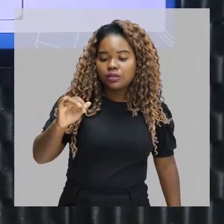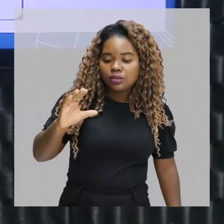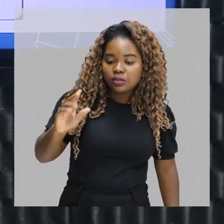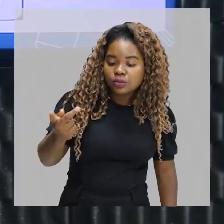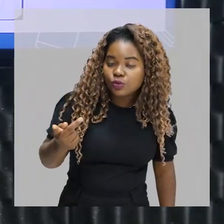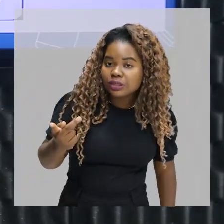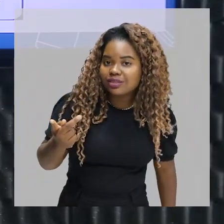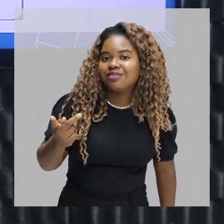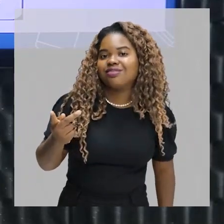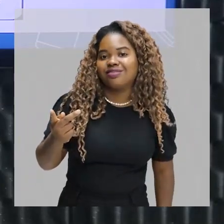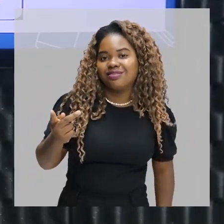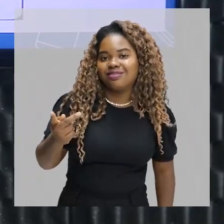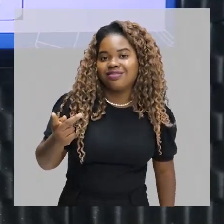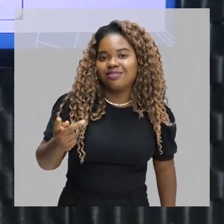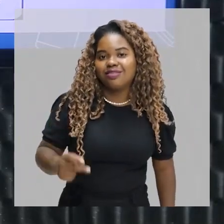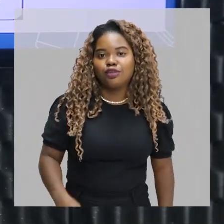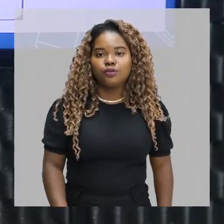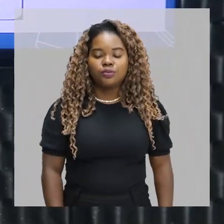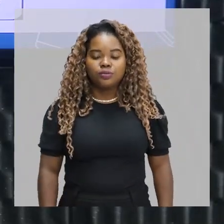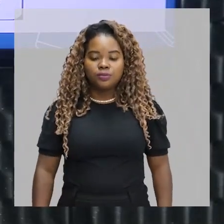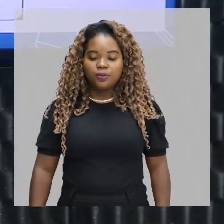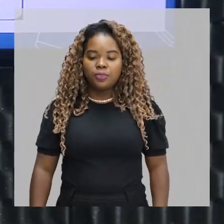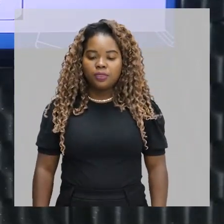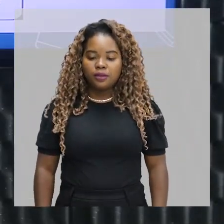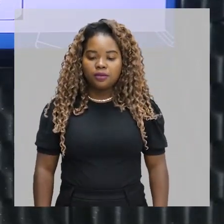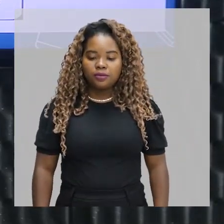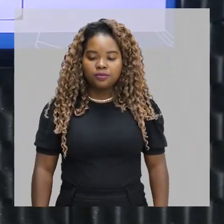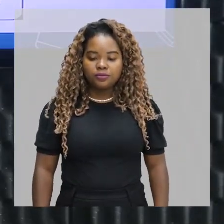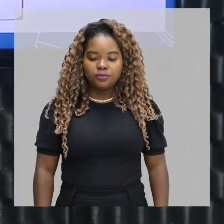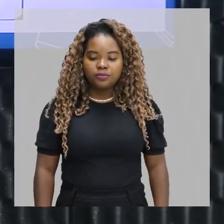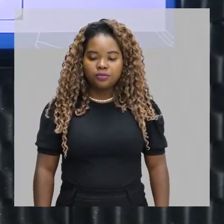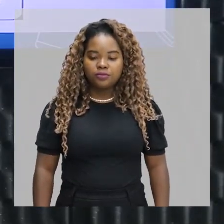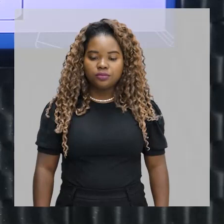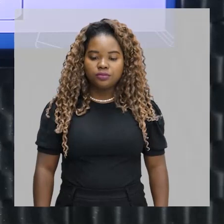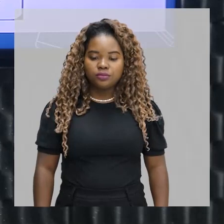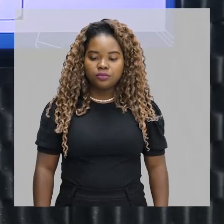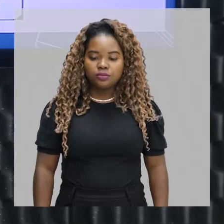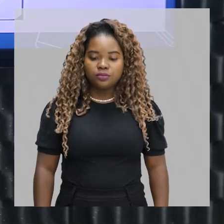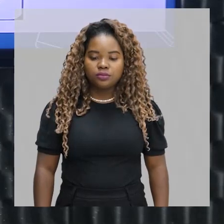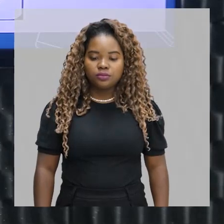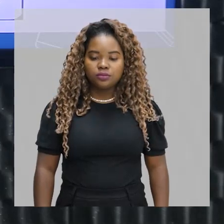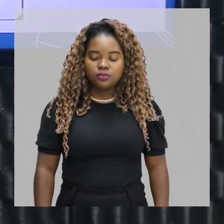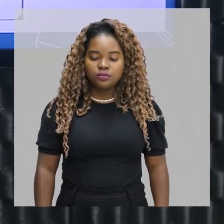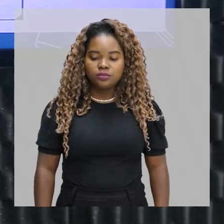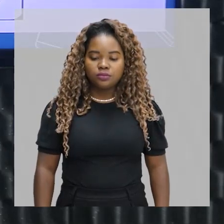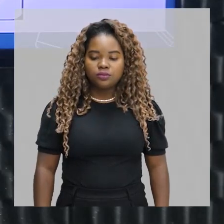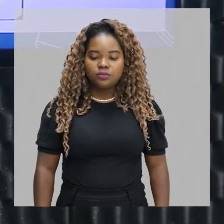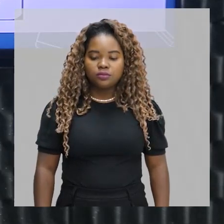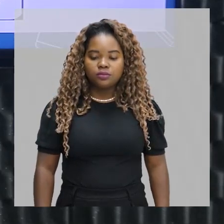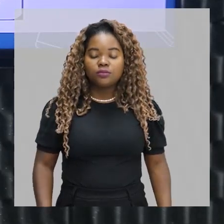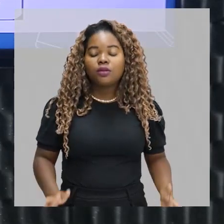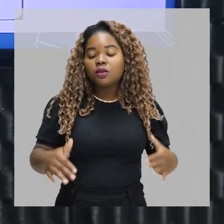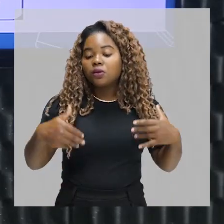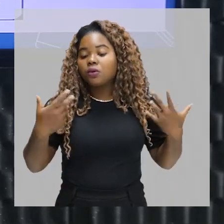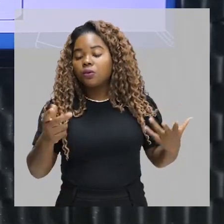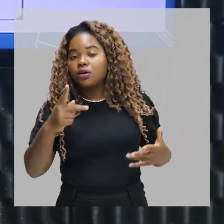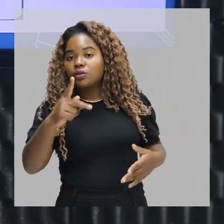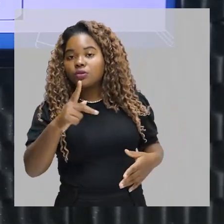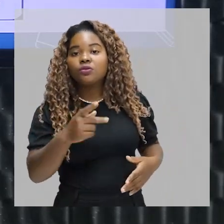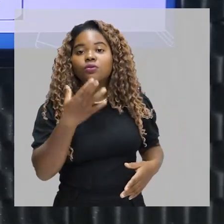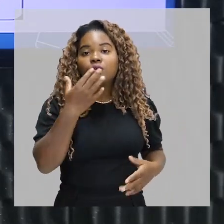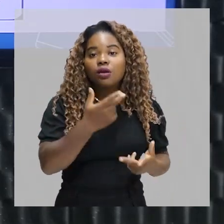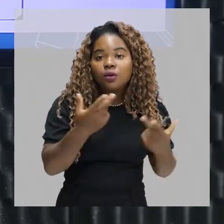opção, em inglês você usa o which. Which is your favorite color? Blue or black? Qual é a sua